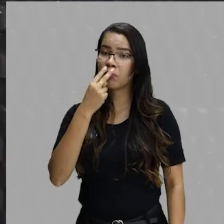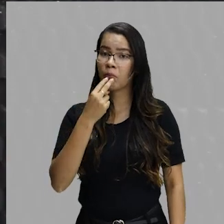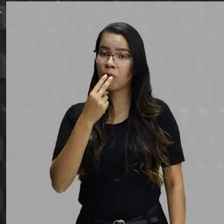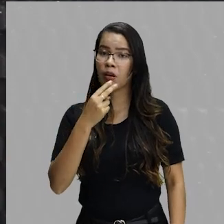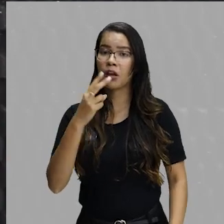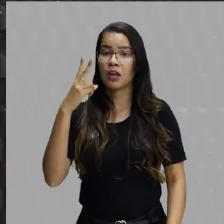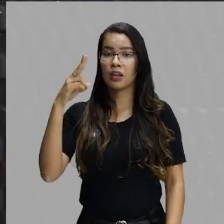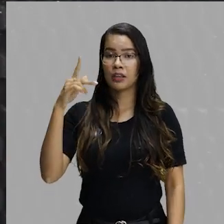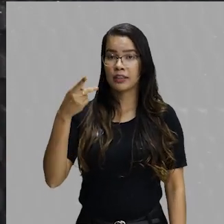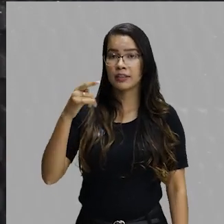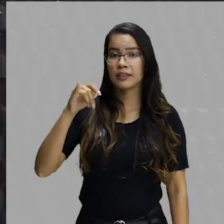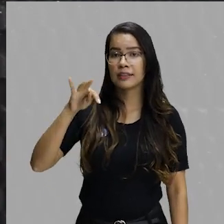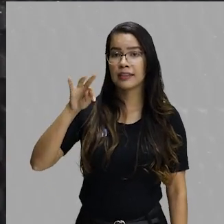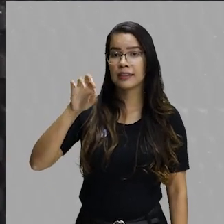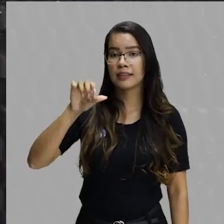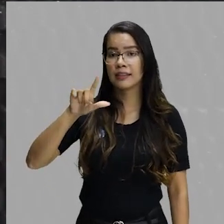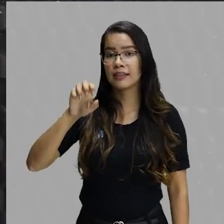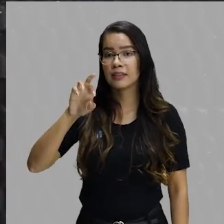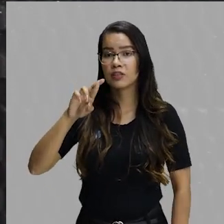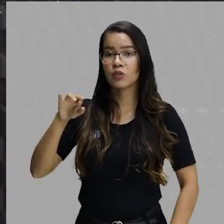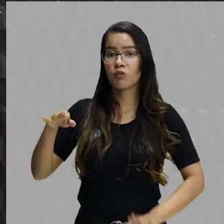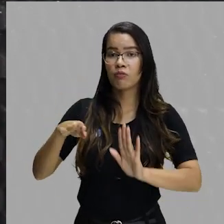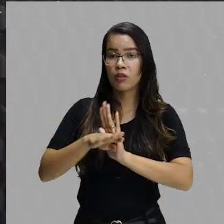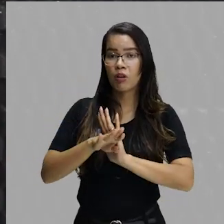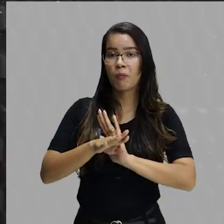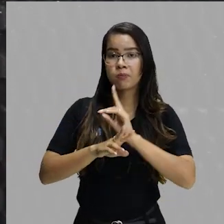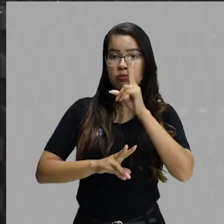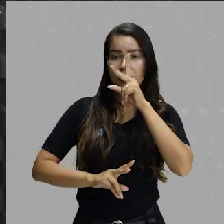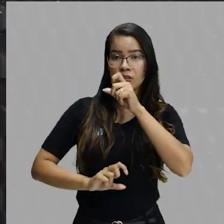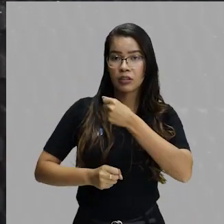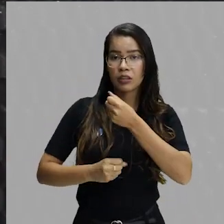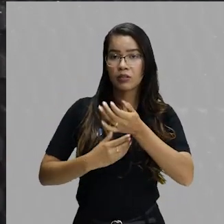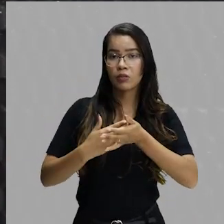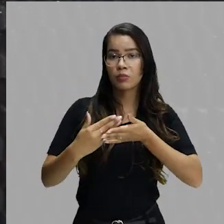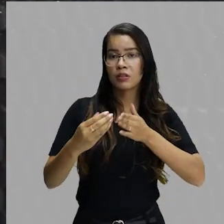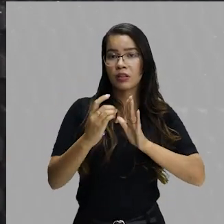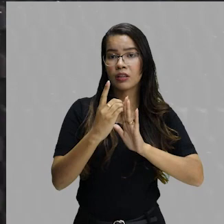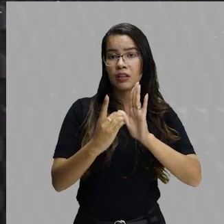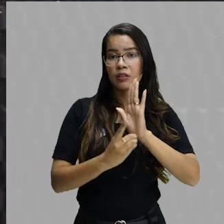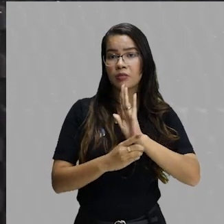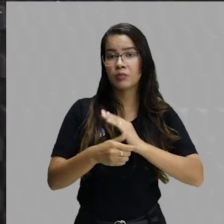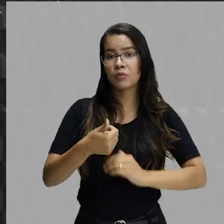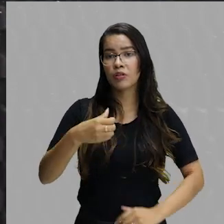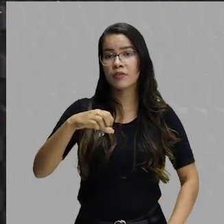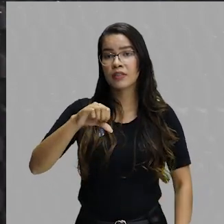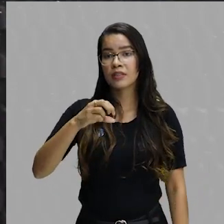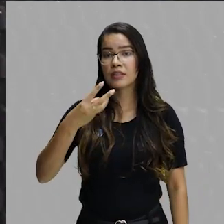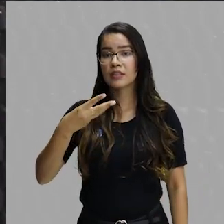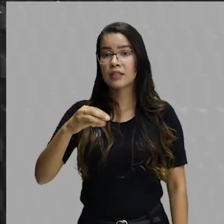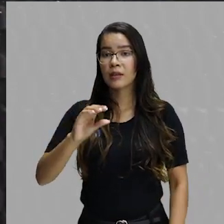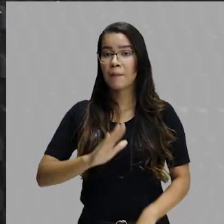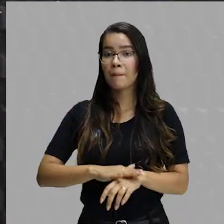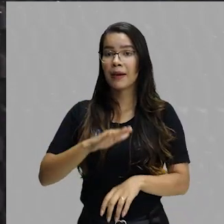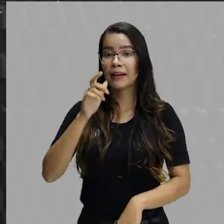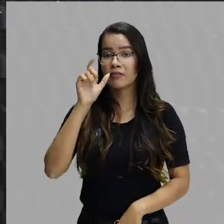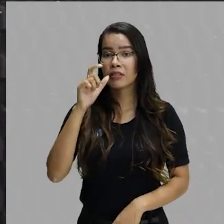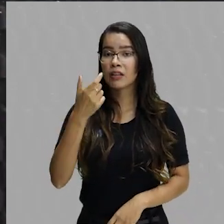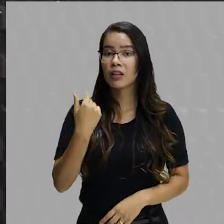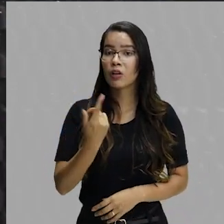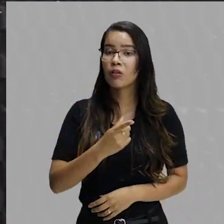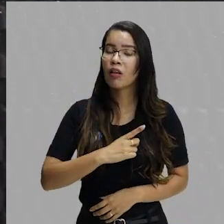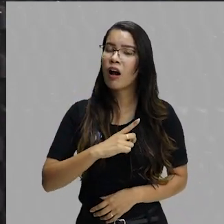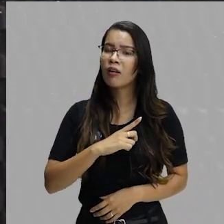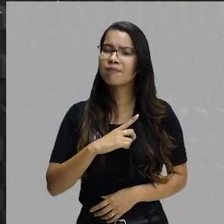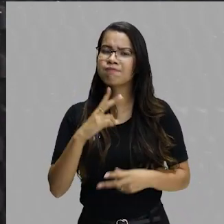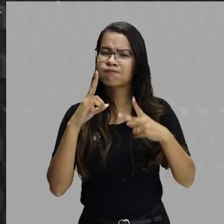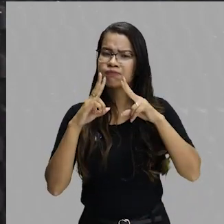1930. E o mais interessante para você que está aí nos assistindo nesse momento, o mais interessante é você refletir, né? Você senta, assiste